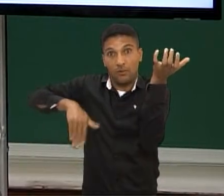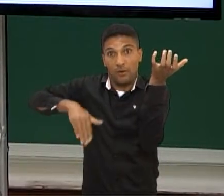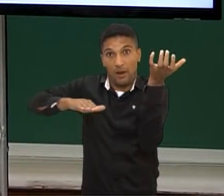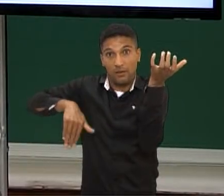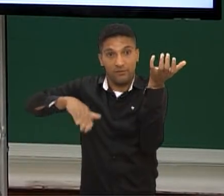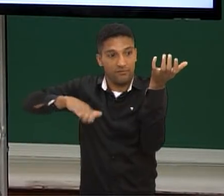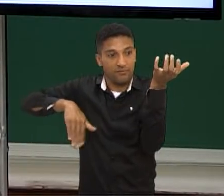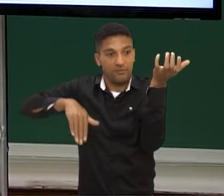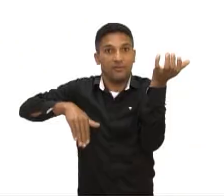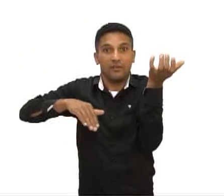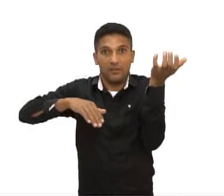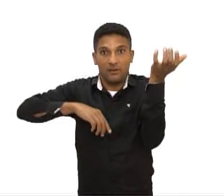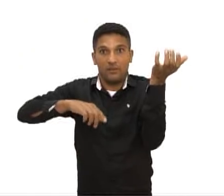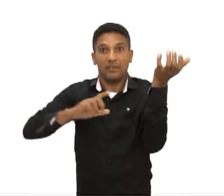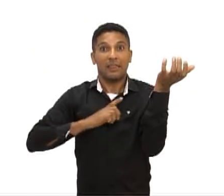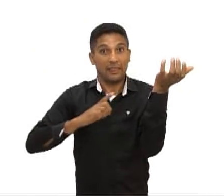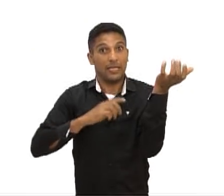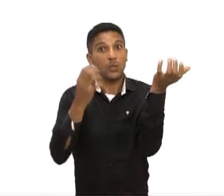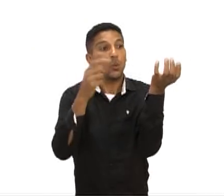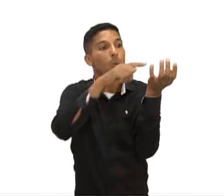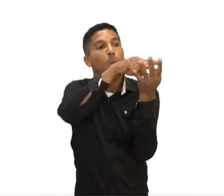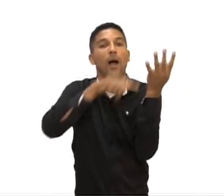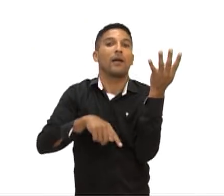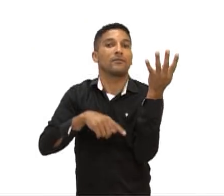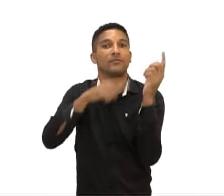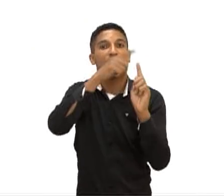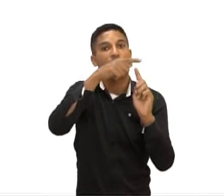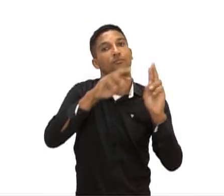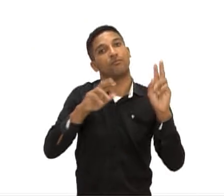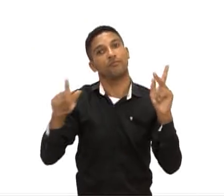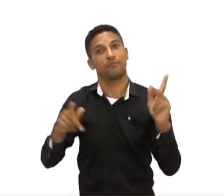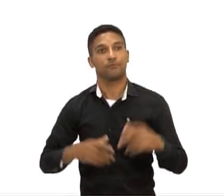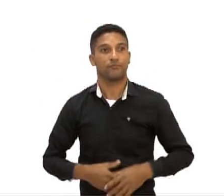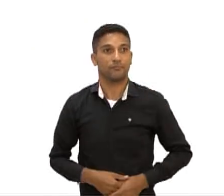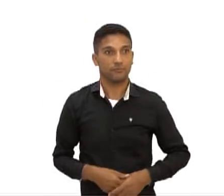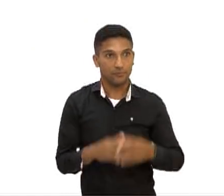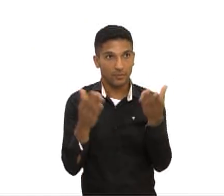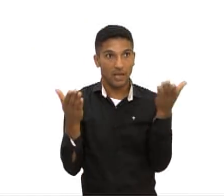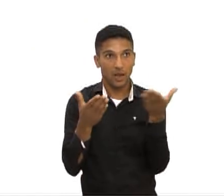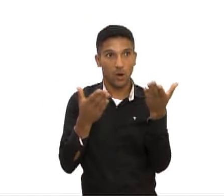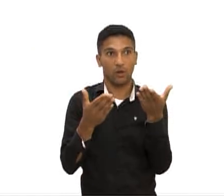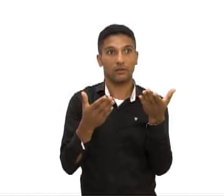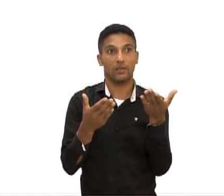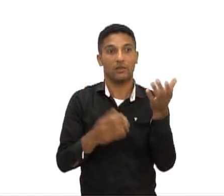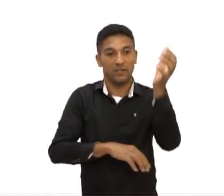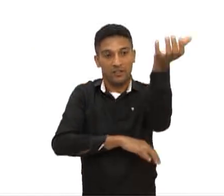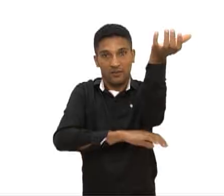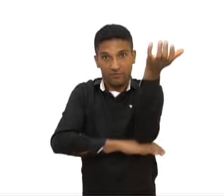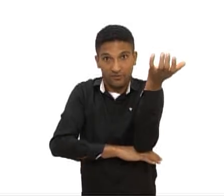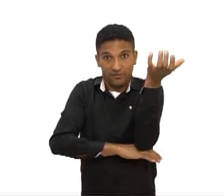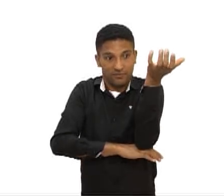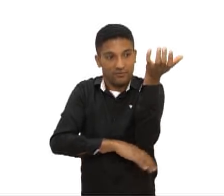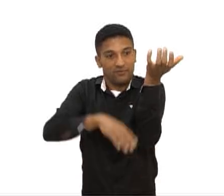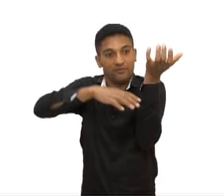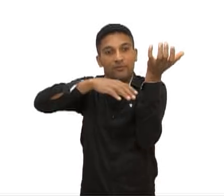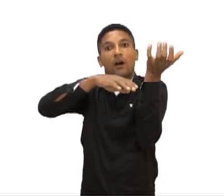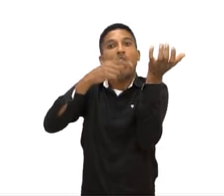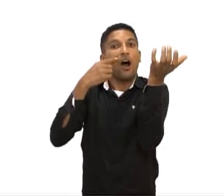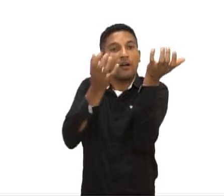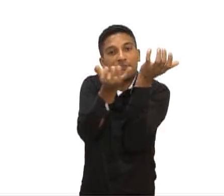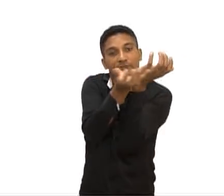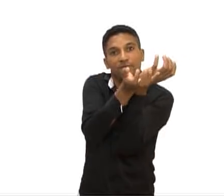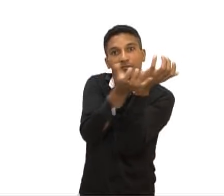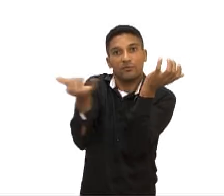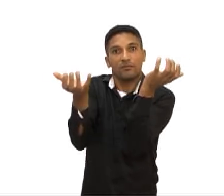Dunas, também litorânea. A vegetação ela é constituída por plantas rasteiras,